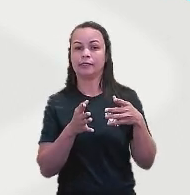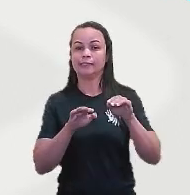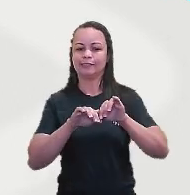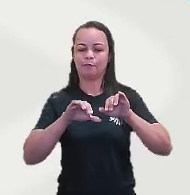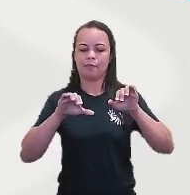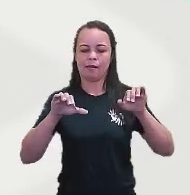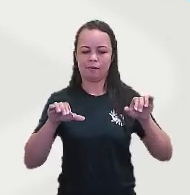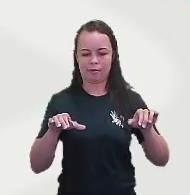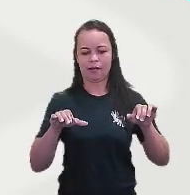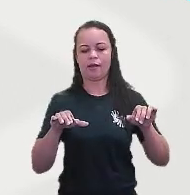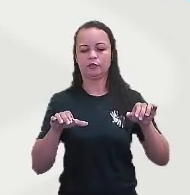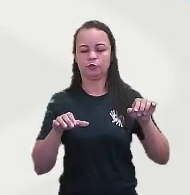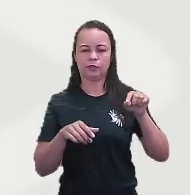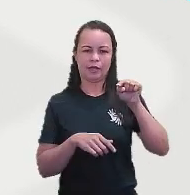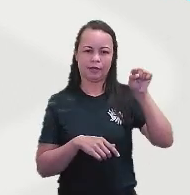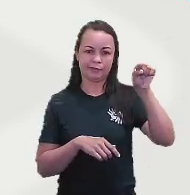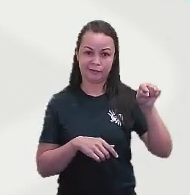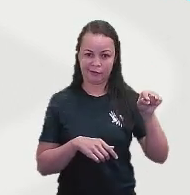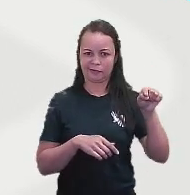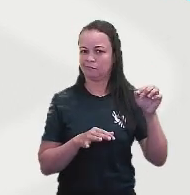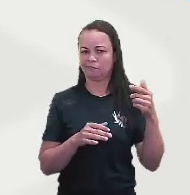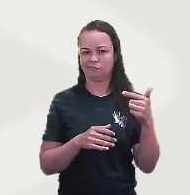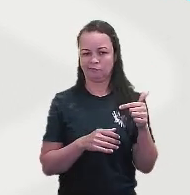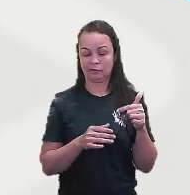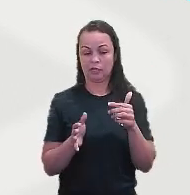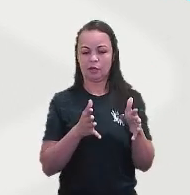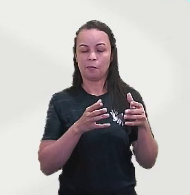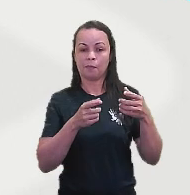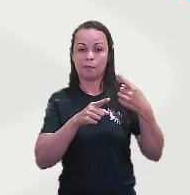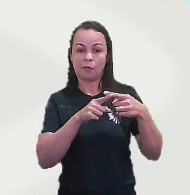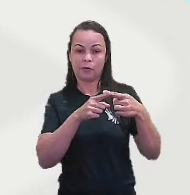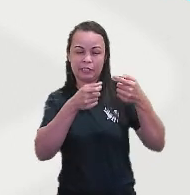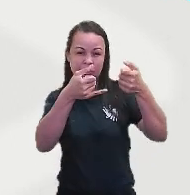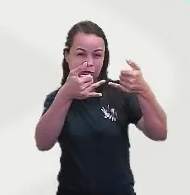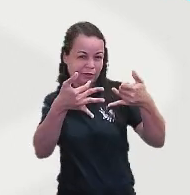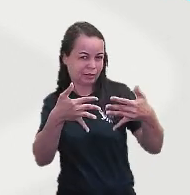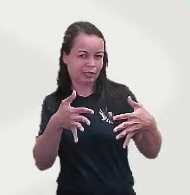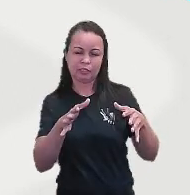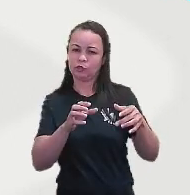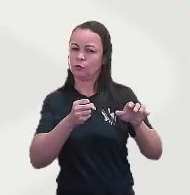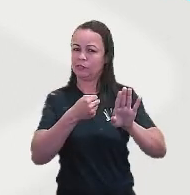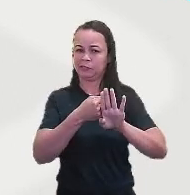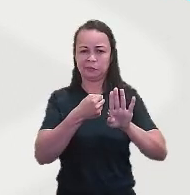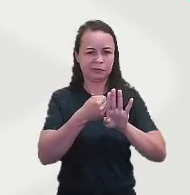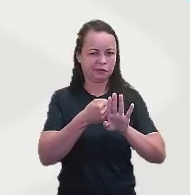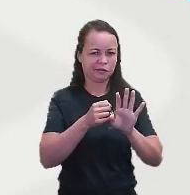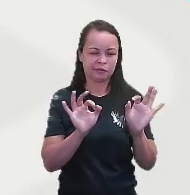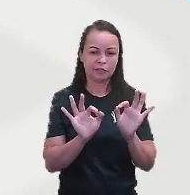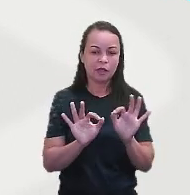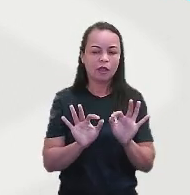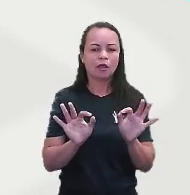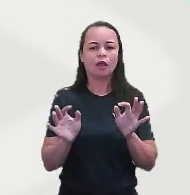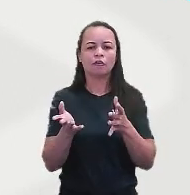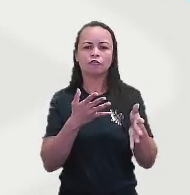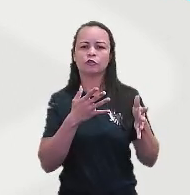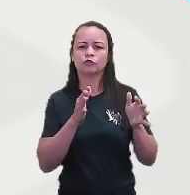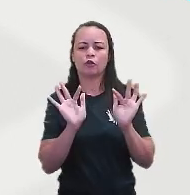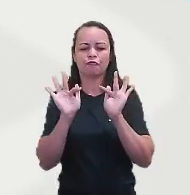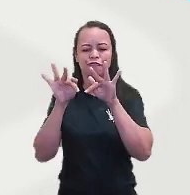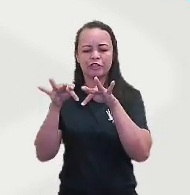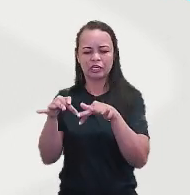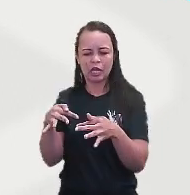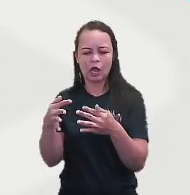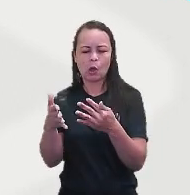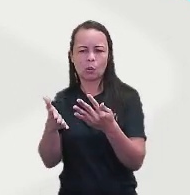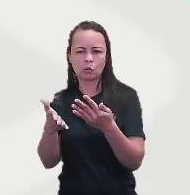separado e sem acento, porque não está explicando, não é um substantivo, não está no finalzinho da frase. Lembra